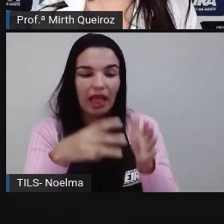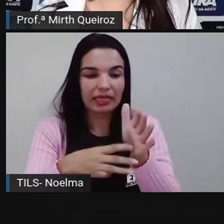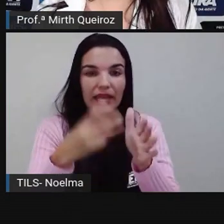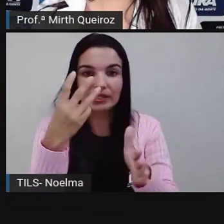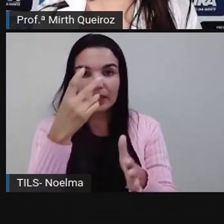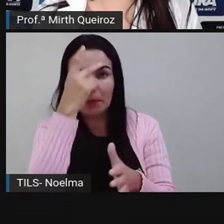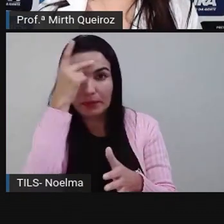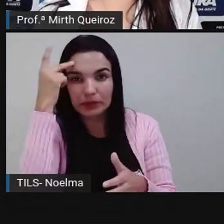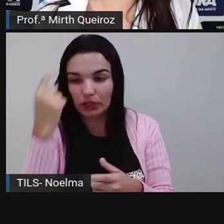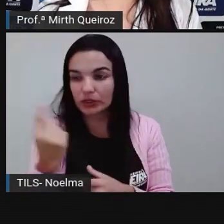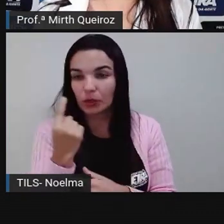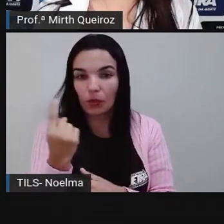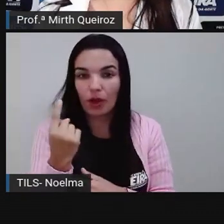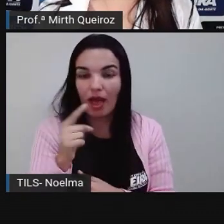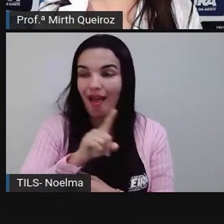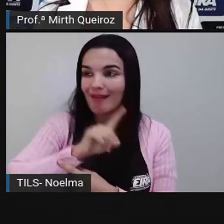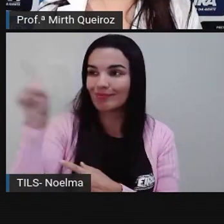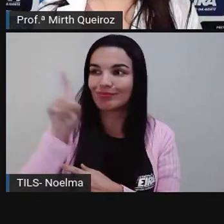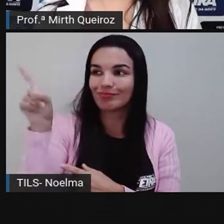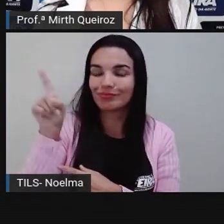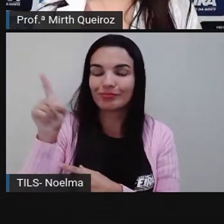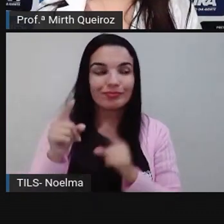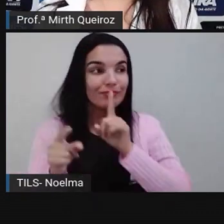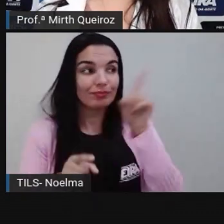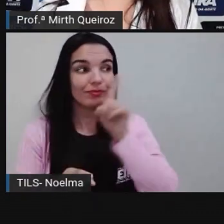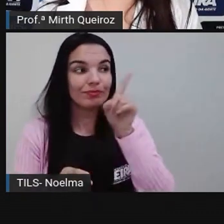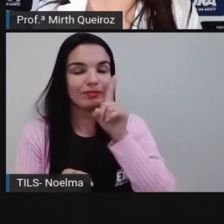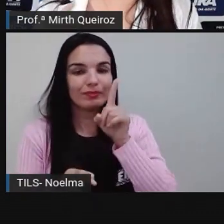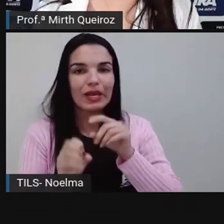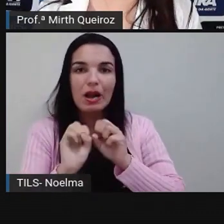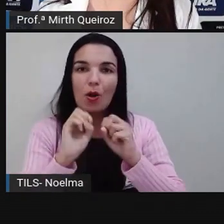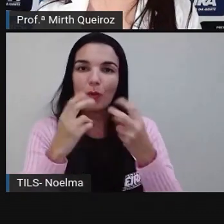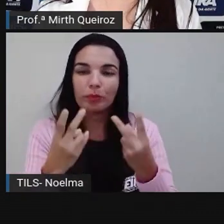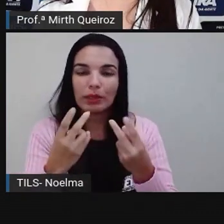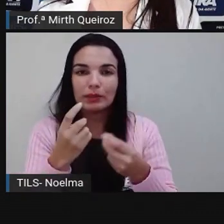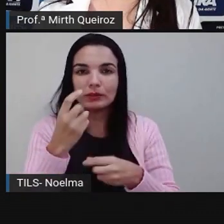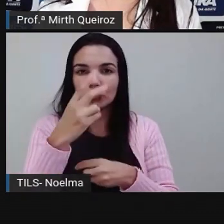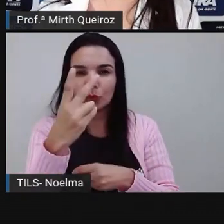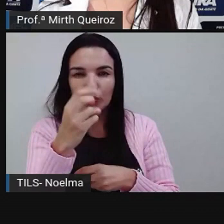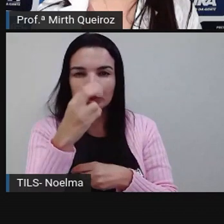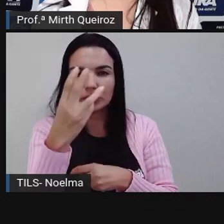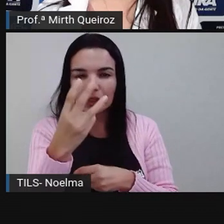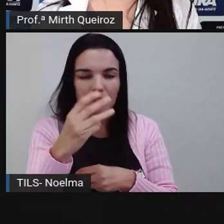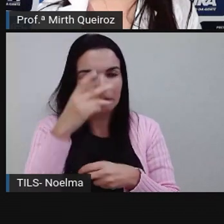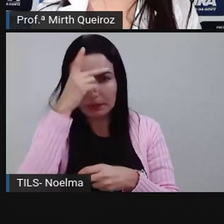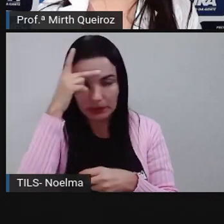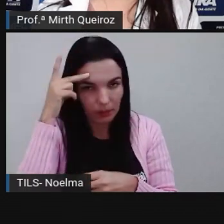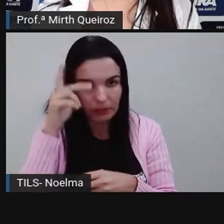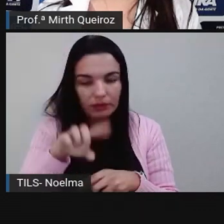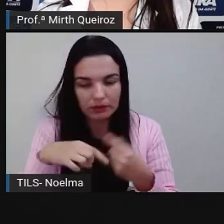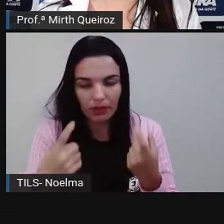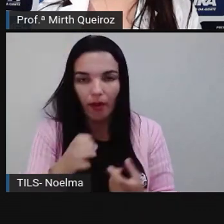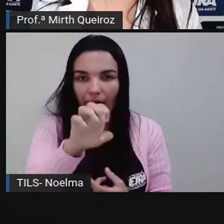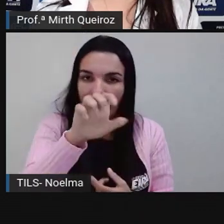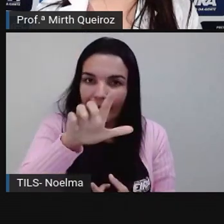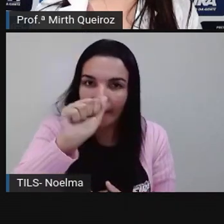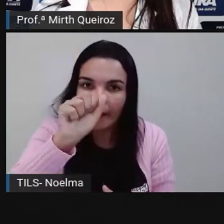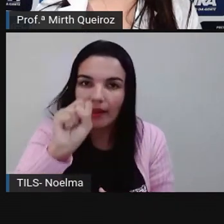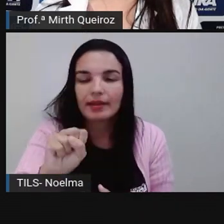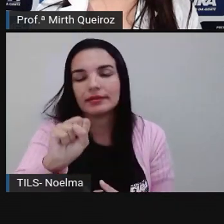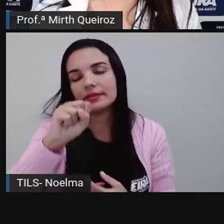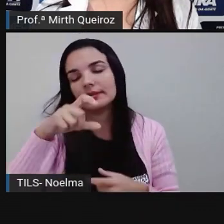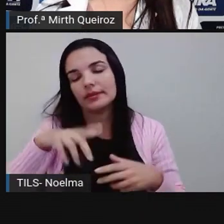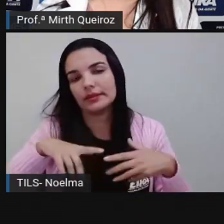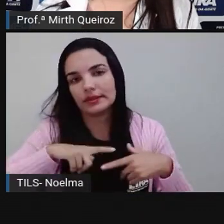do plural, eles ou elas. Aí, lembrando que a gente viu lá no nosso primeiro momento, a